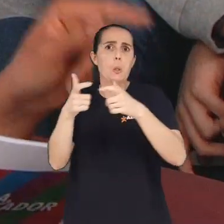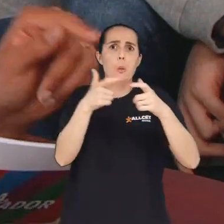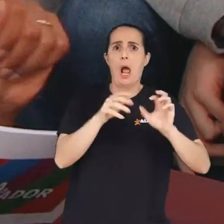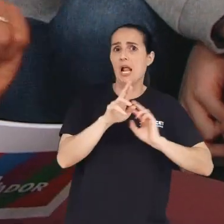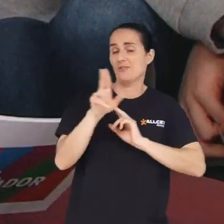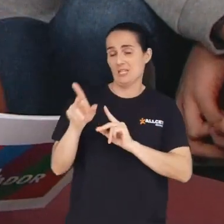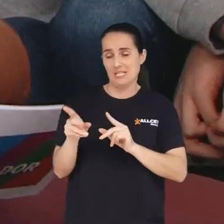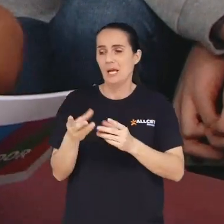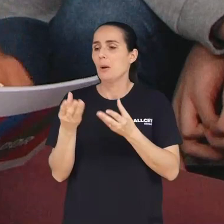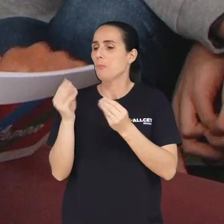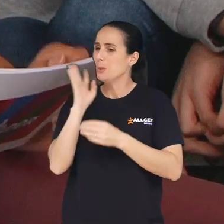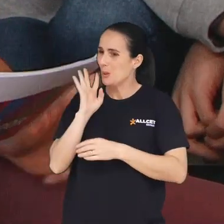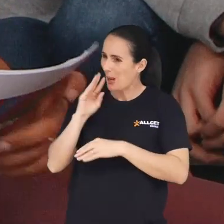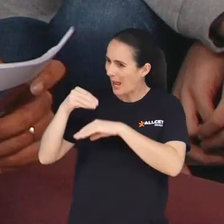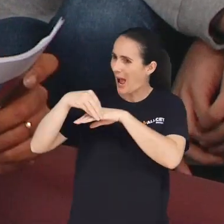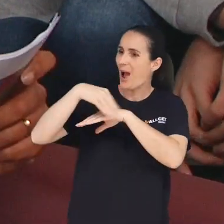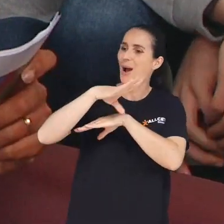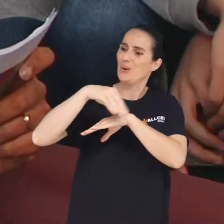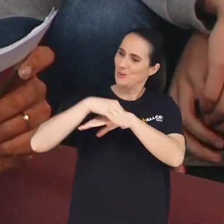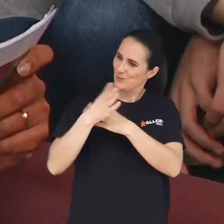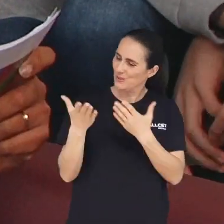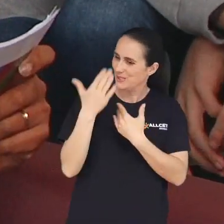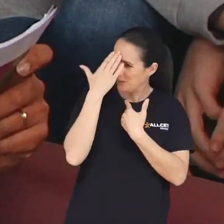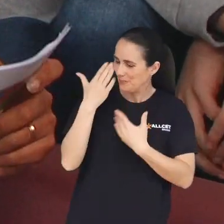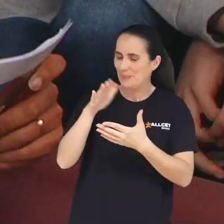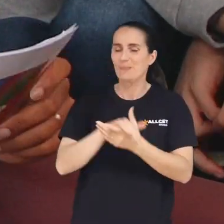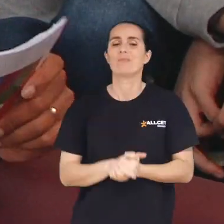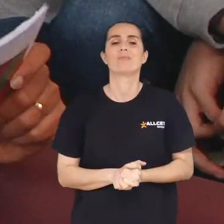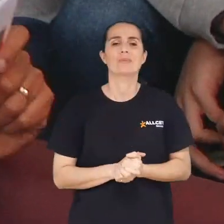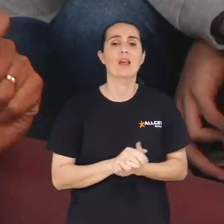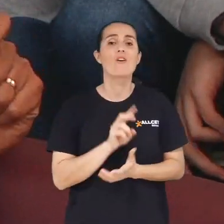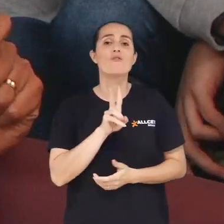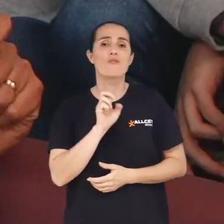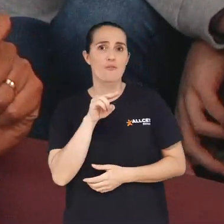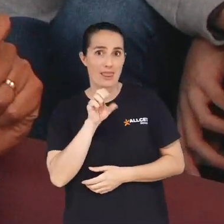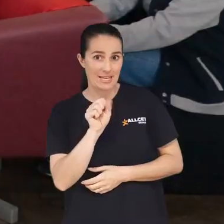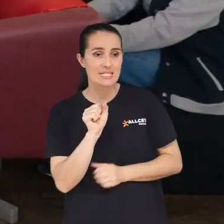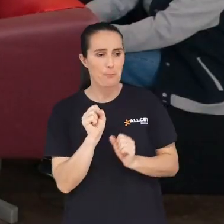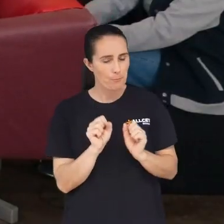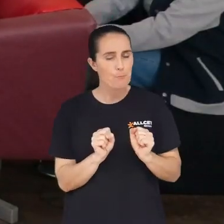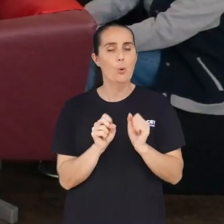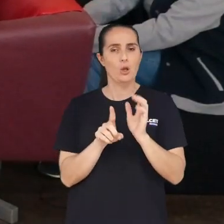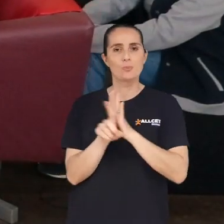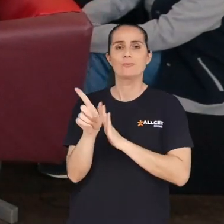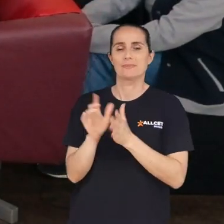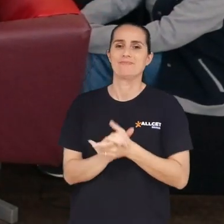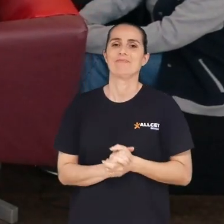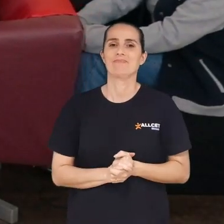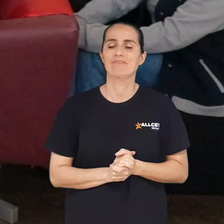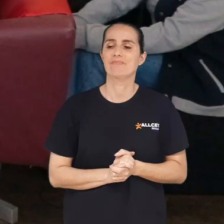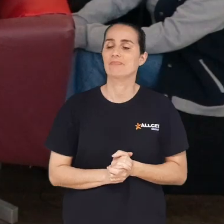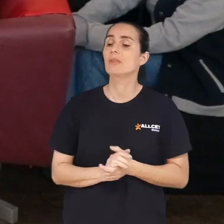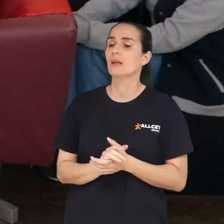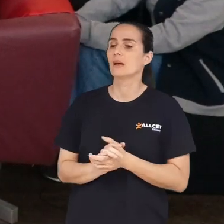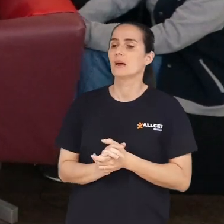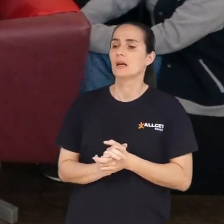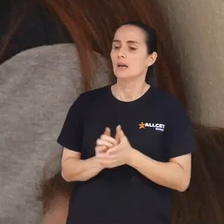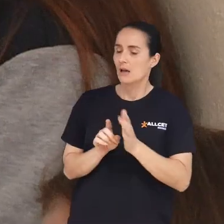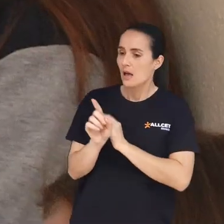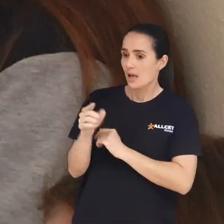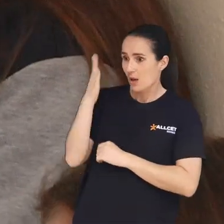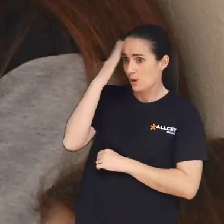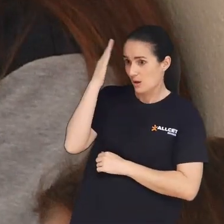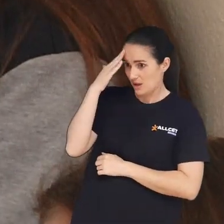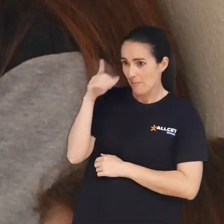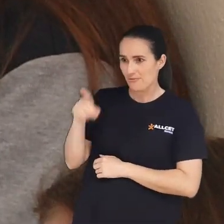ambientes. Muito bacana a dica que o vereador trouxe. Vanessa, está pronta para a pergunta? Vereador, fiquei sabendo que